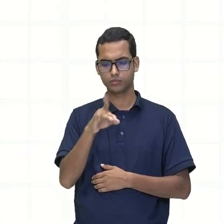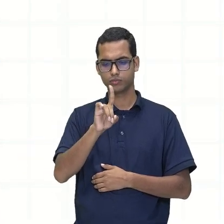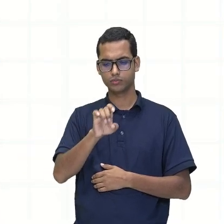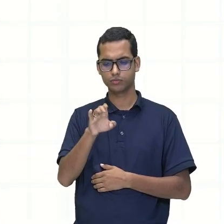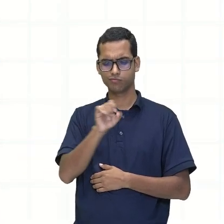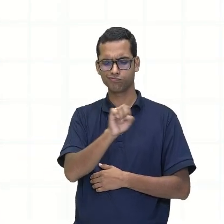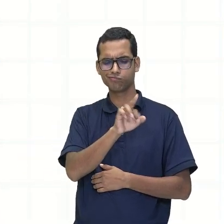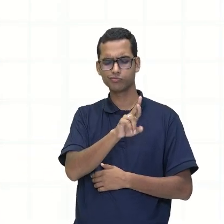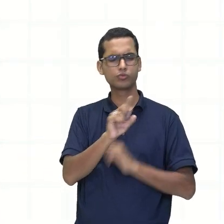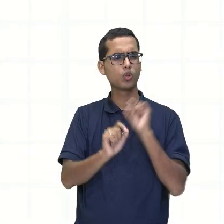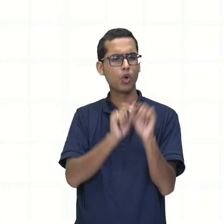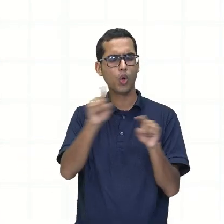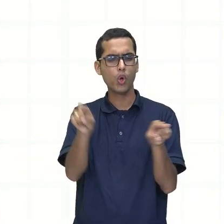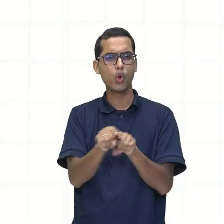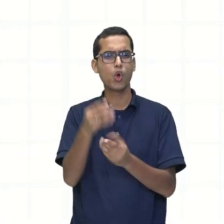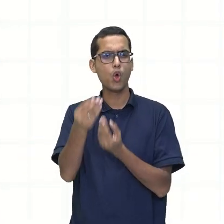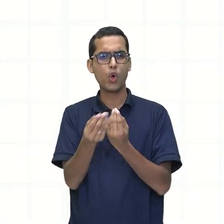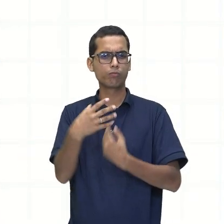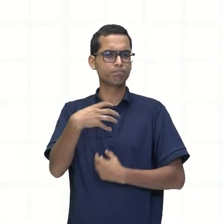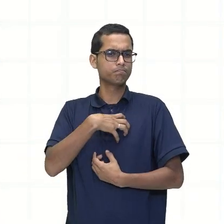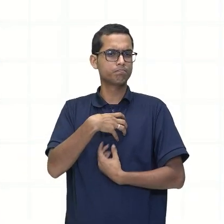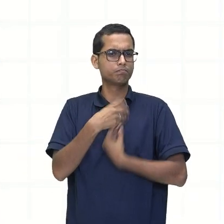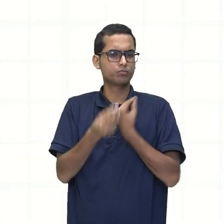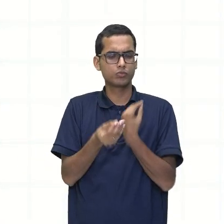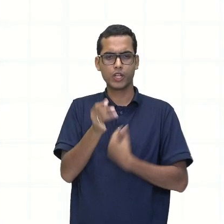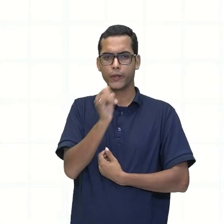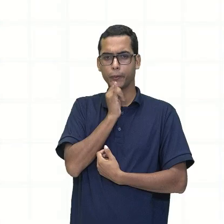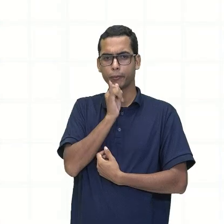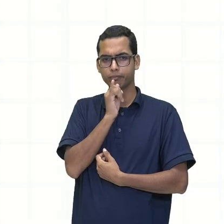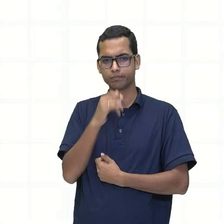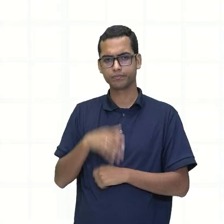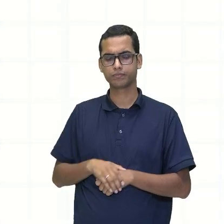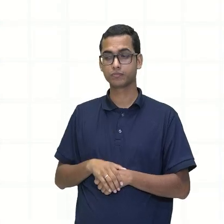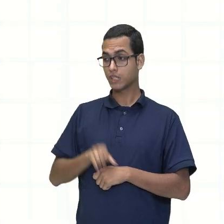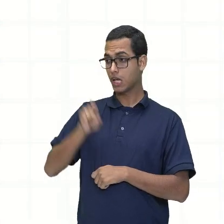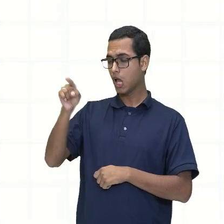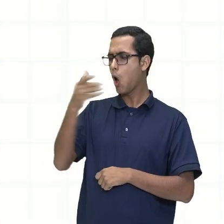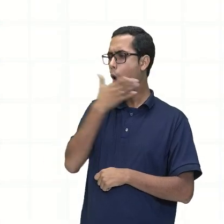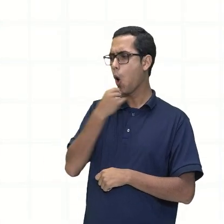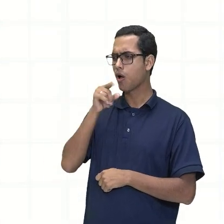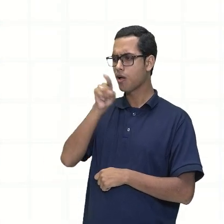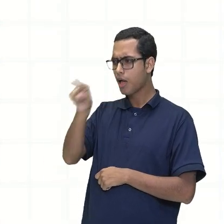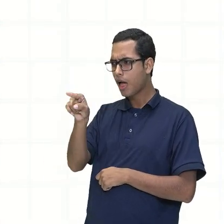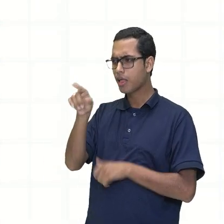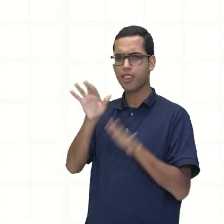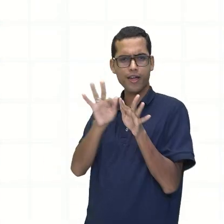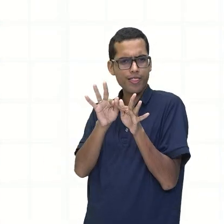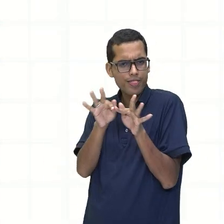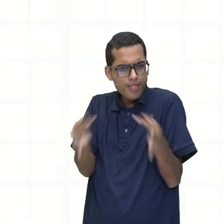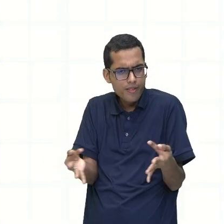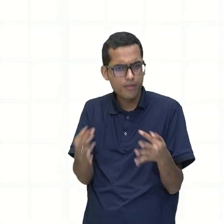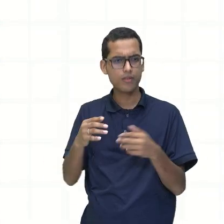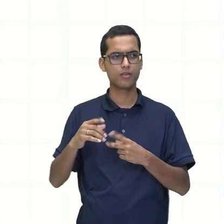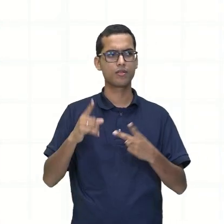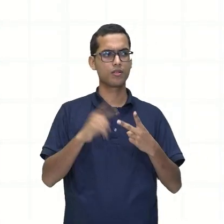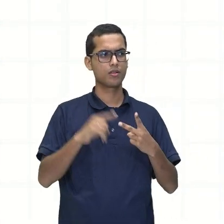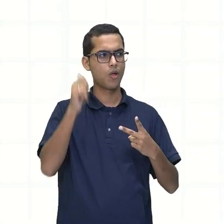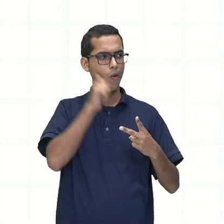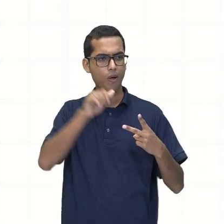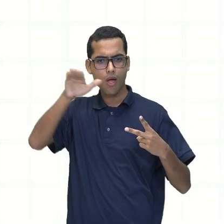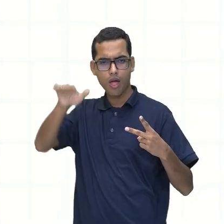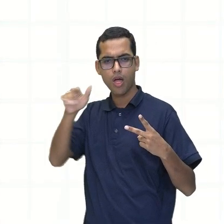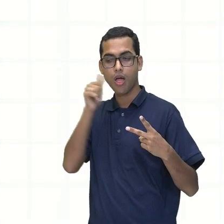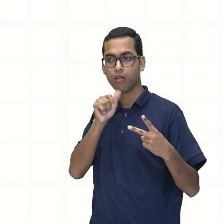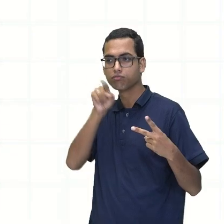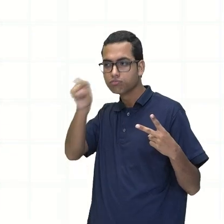Então, vai indicar o quê? Um modo. Aquele homem é simples. A moça foi